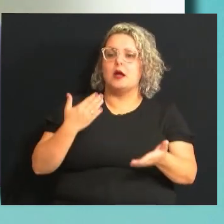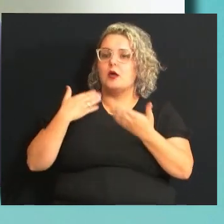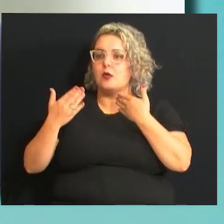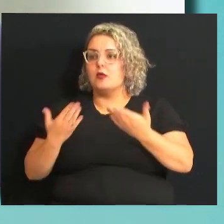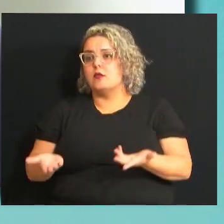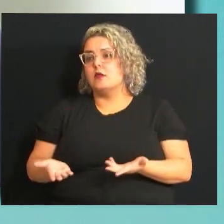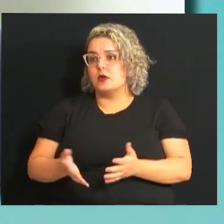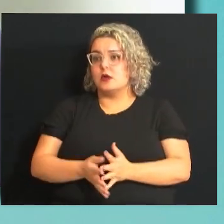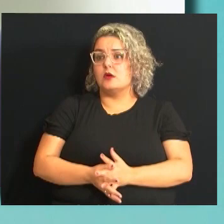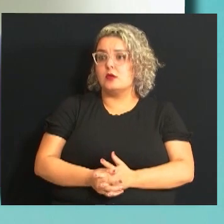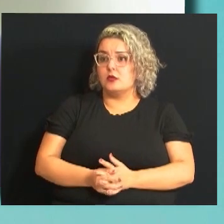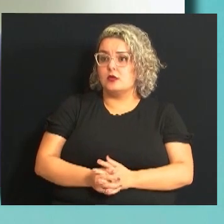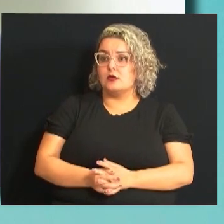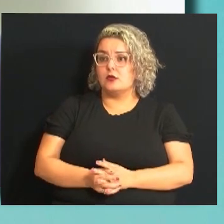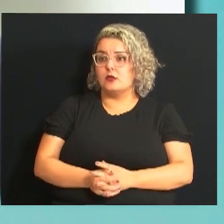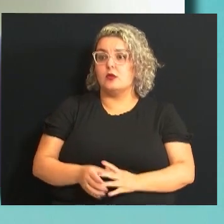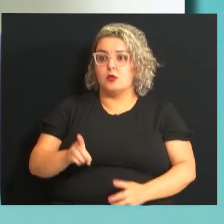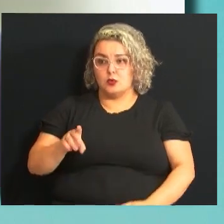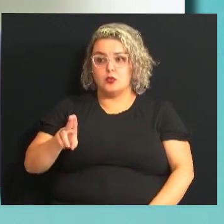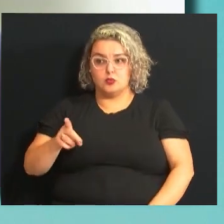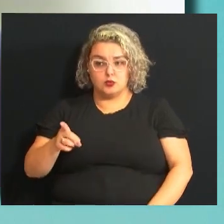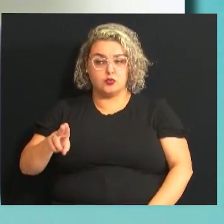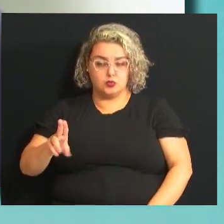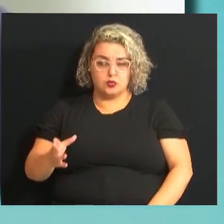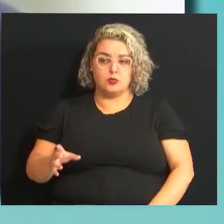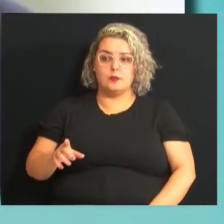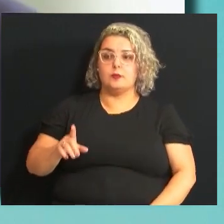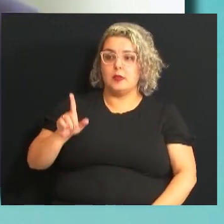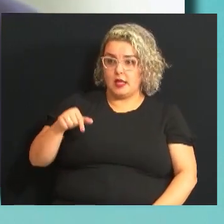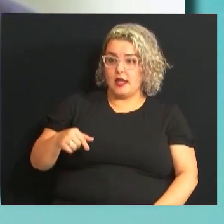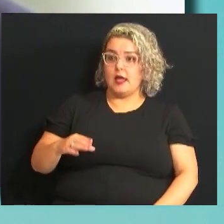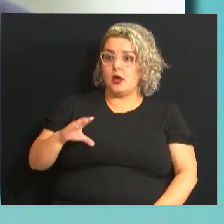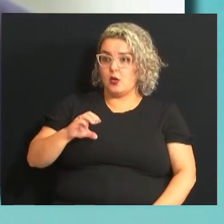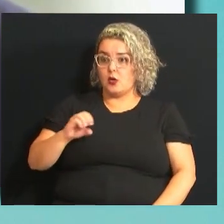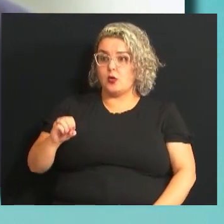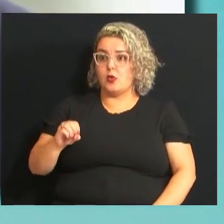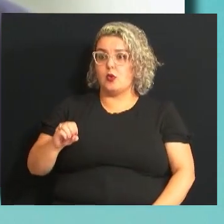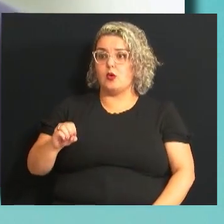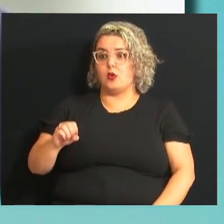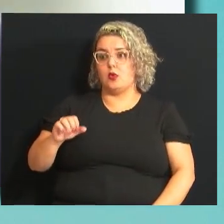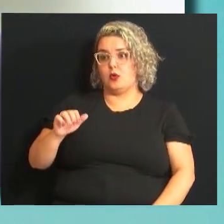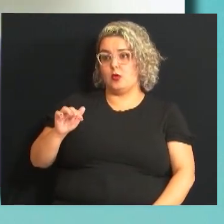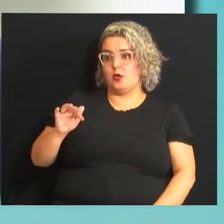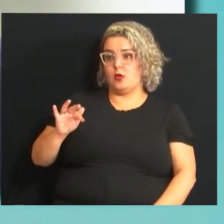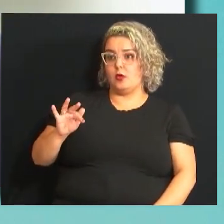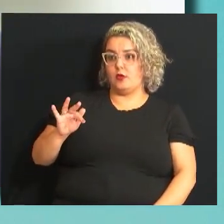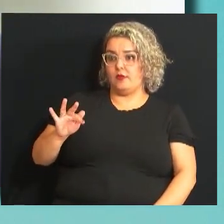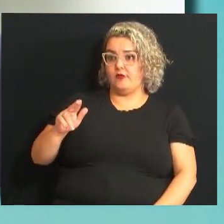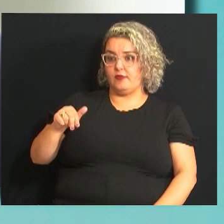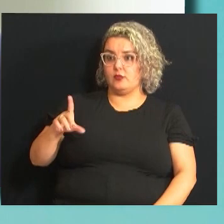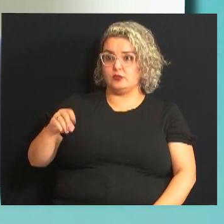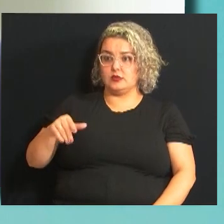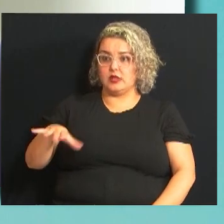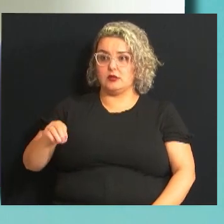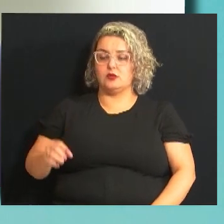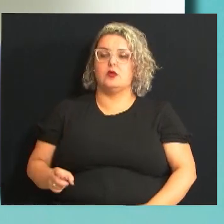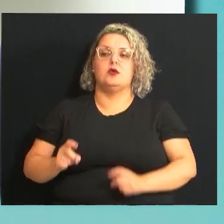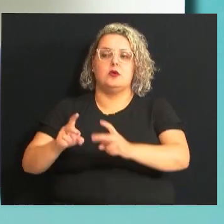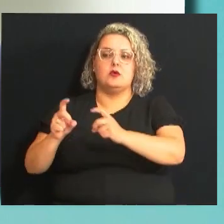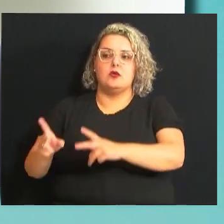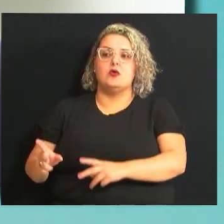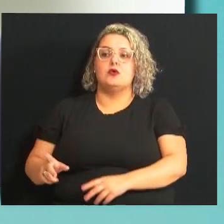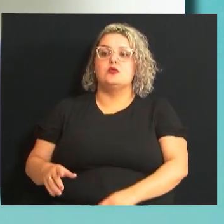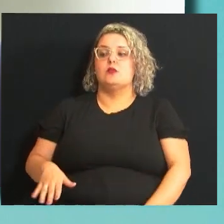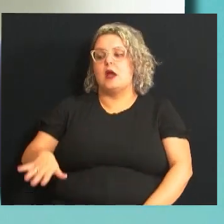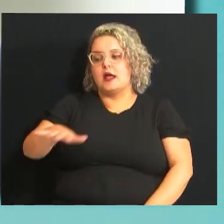pessoas. Então a gente vinha se provocando, vinha conversando bastante sobre o Dudu, né, o Eduardo, ele é cofundador do